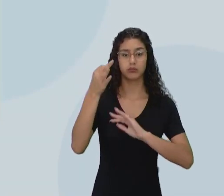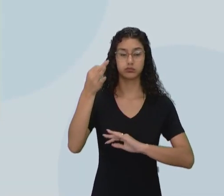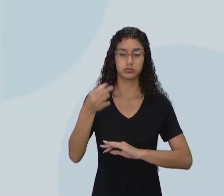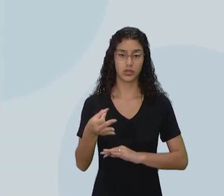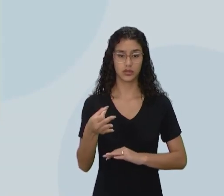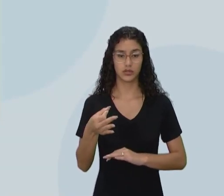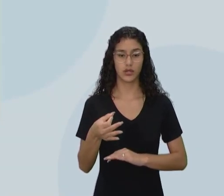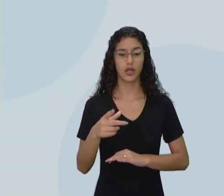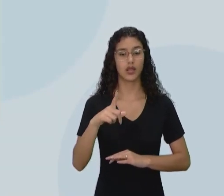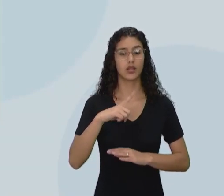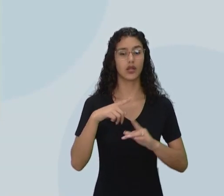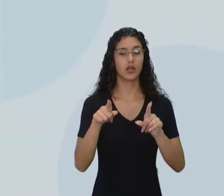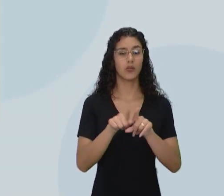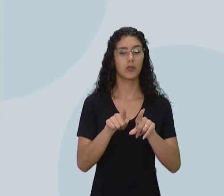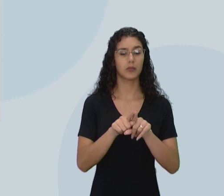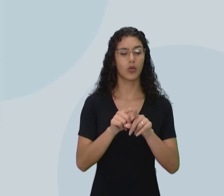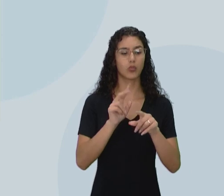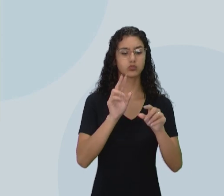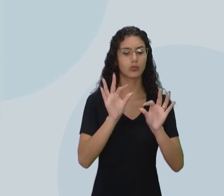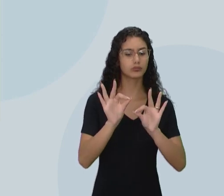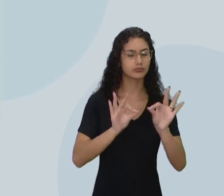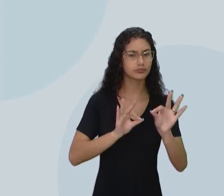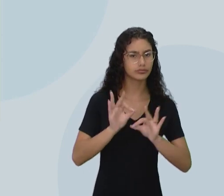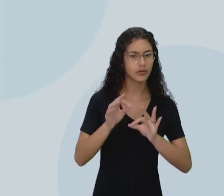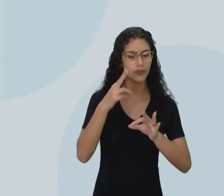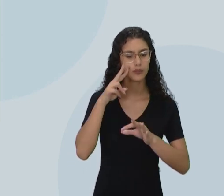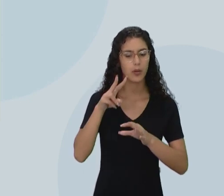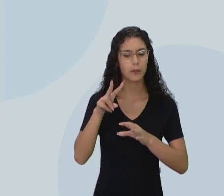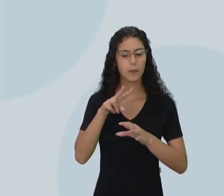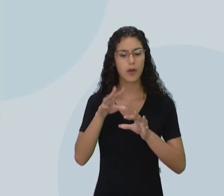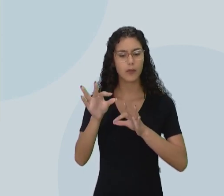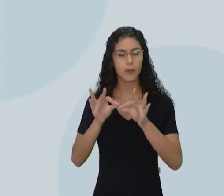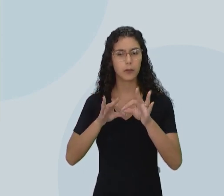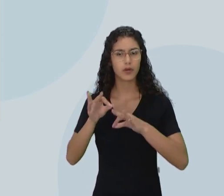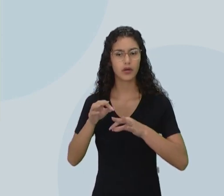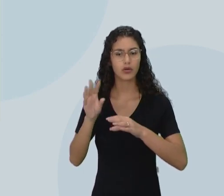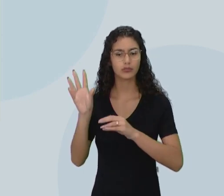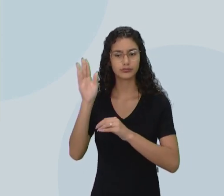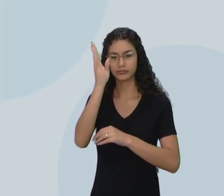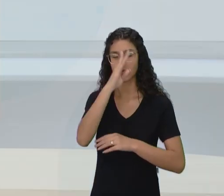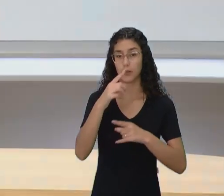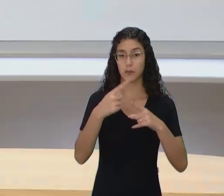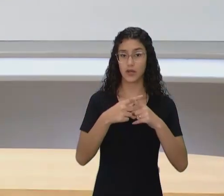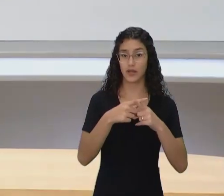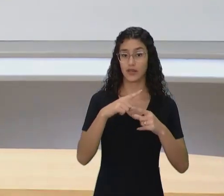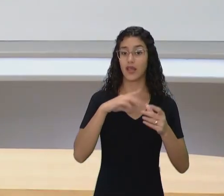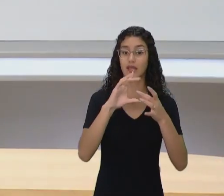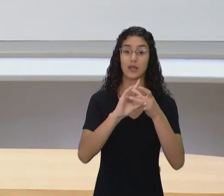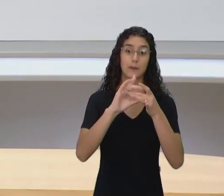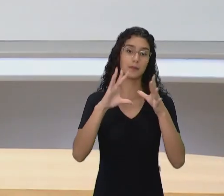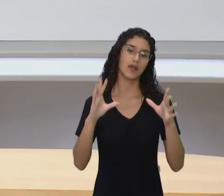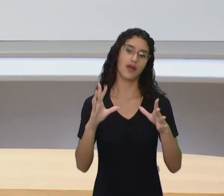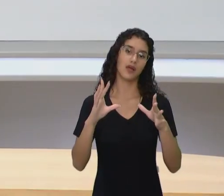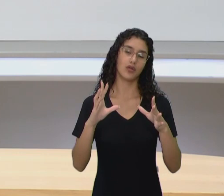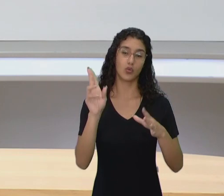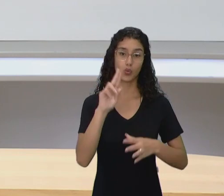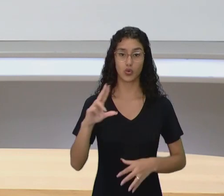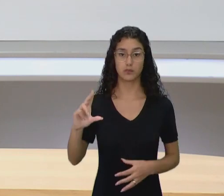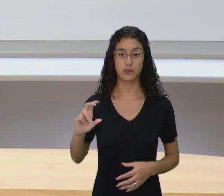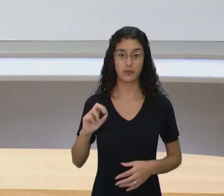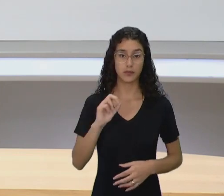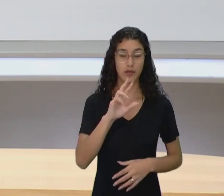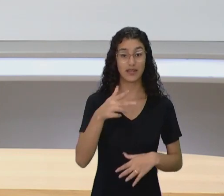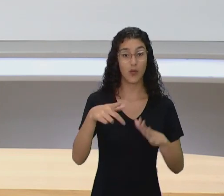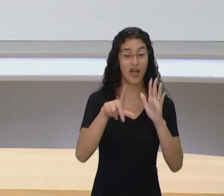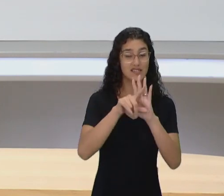severas que estão controlando as importações brasileiras. Por quê? Porque o Brasil tem liberado muito o uso de agrotóxicos, então as